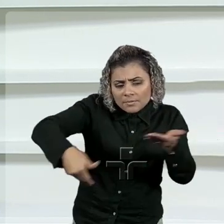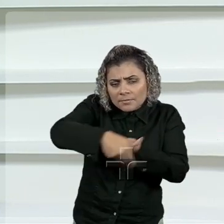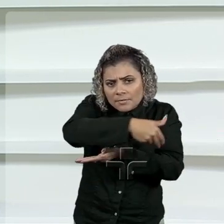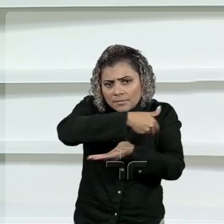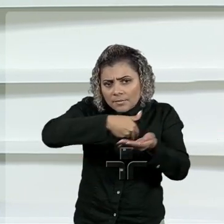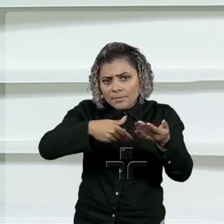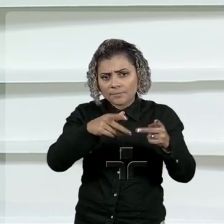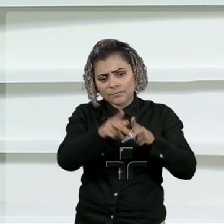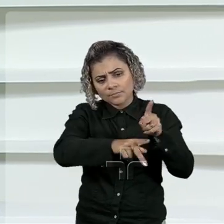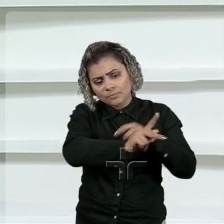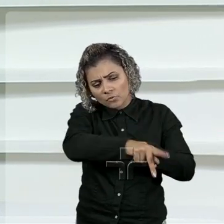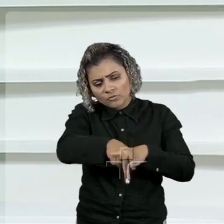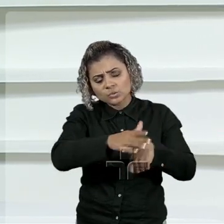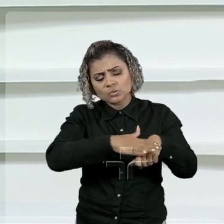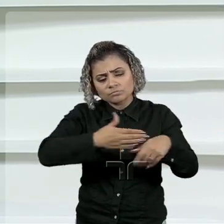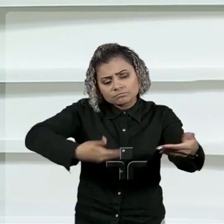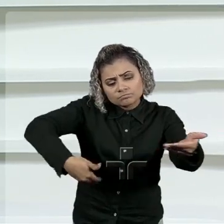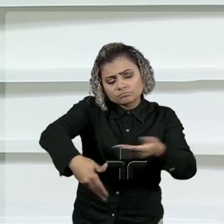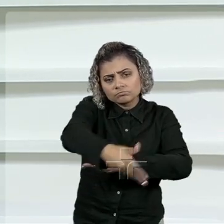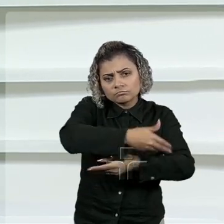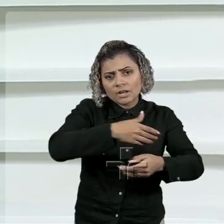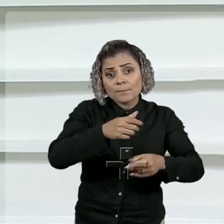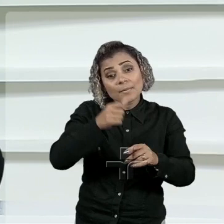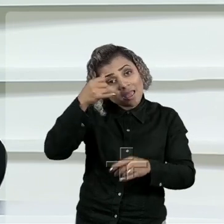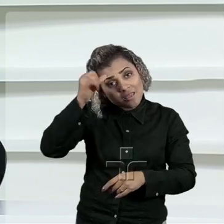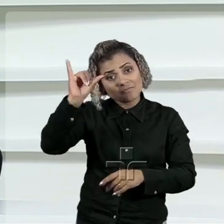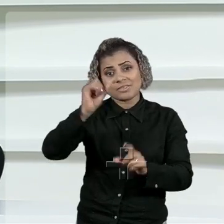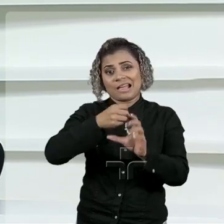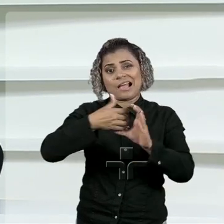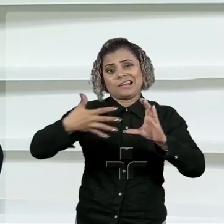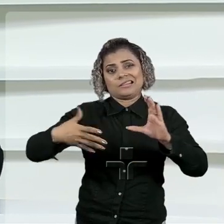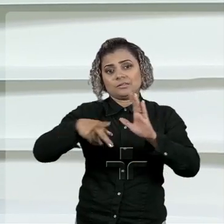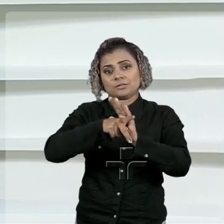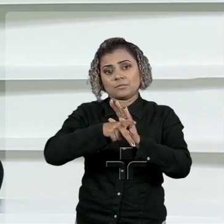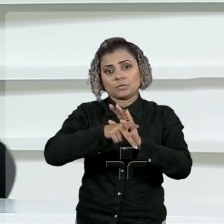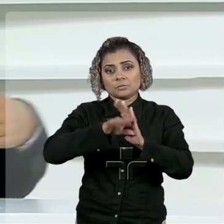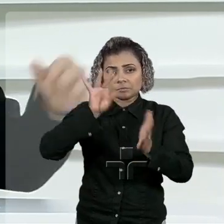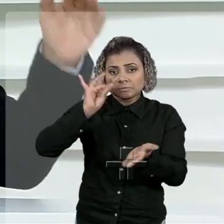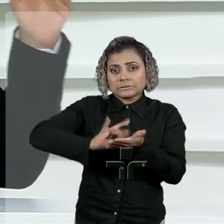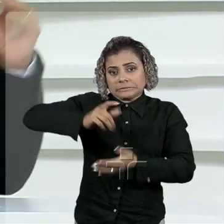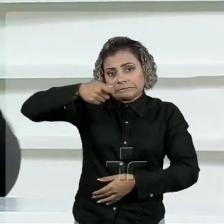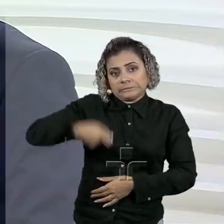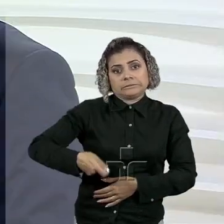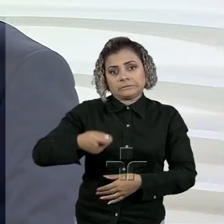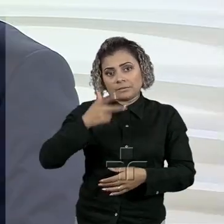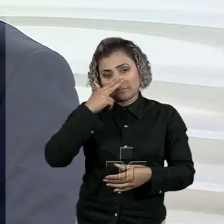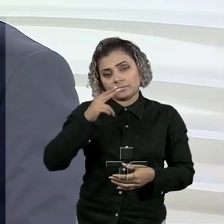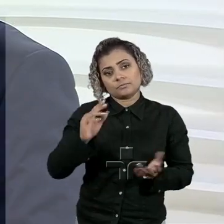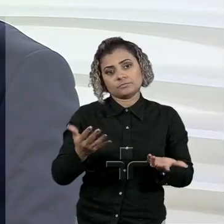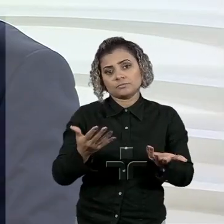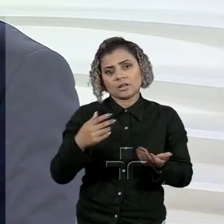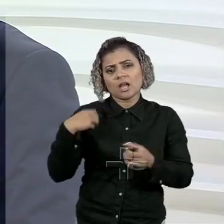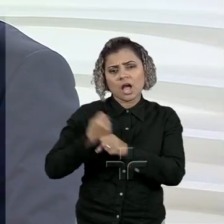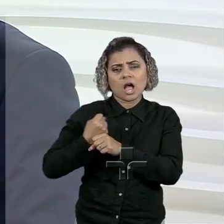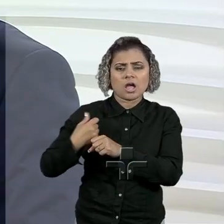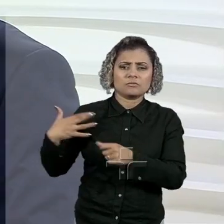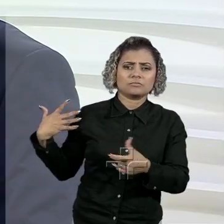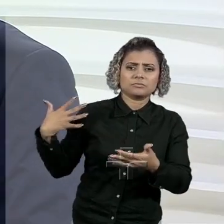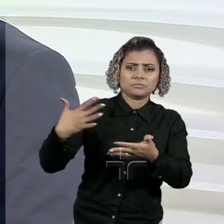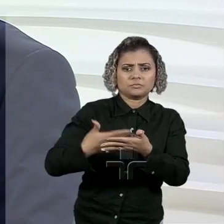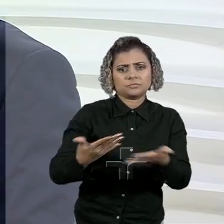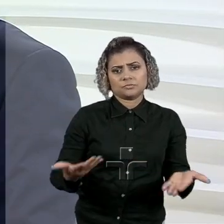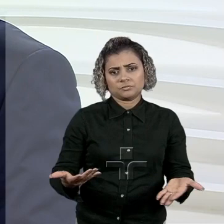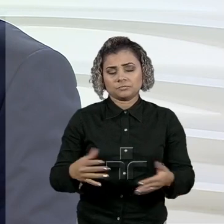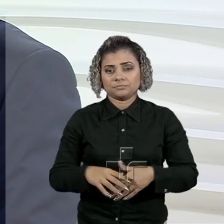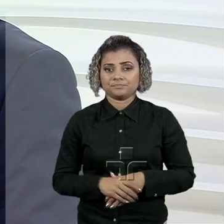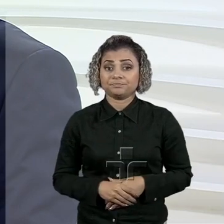e evitar justamente essa característica muito beligerante que a gente assistiu ao longo aí dos últimos anos?